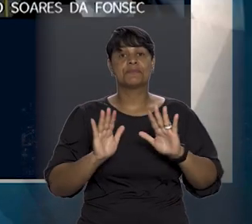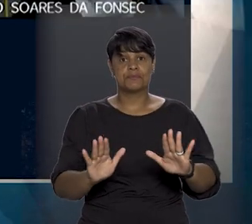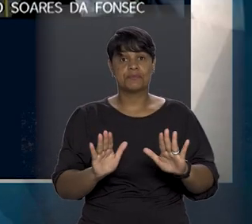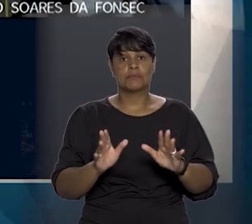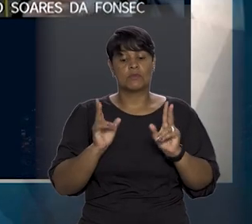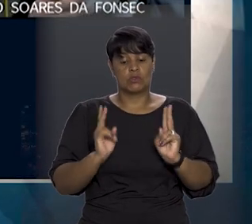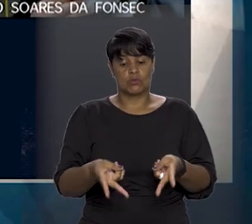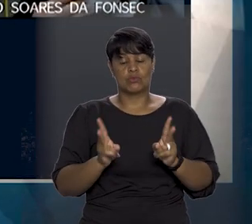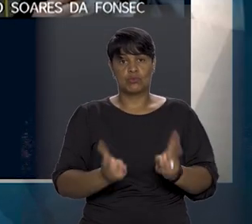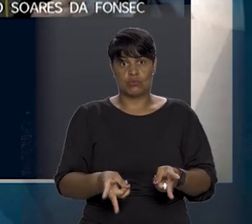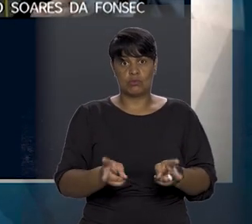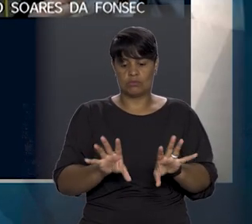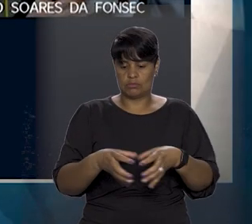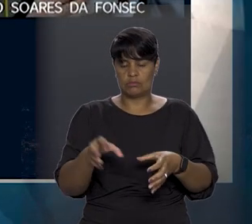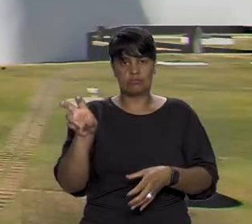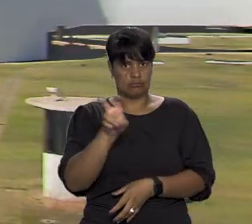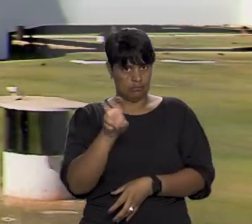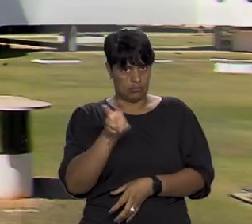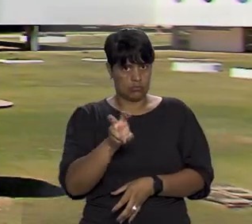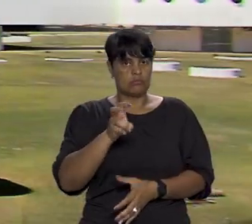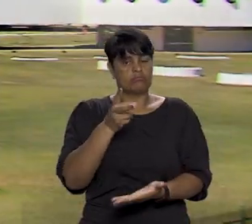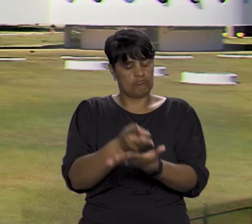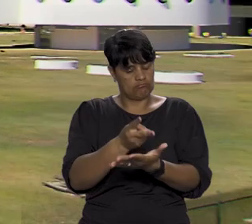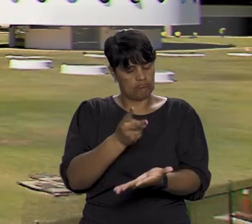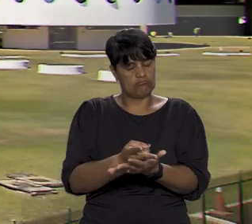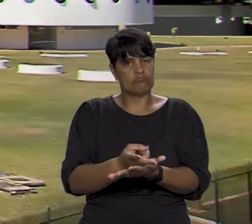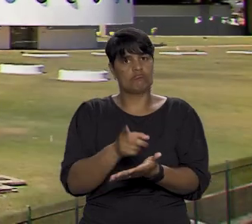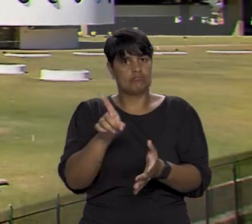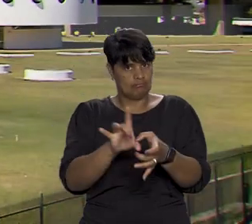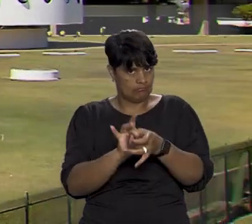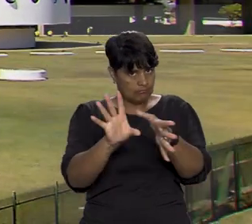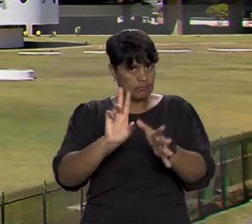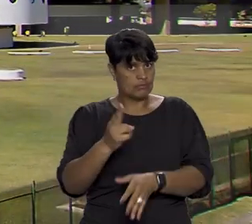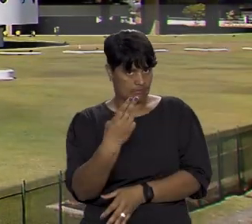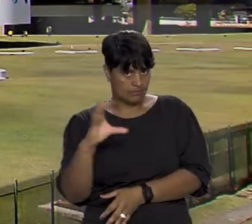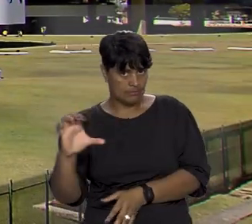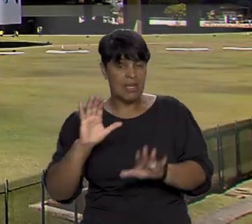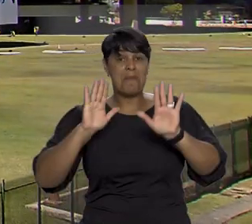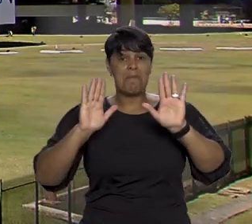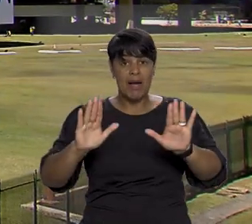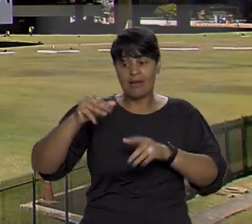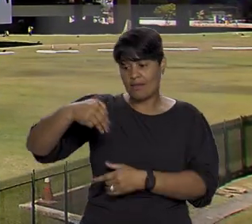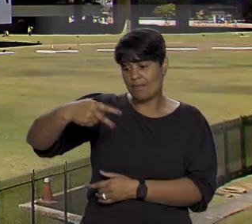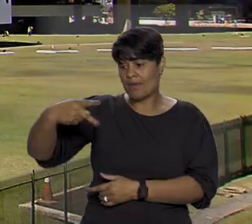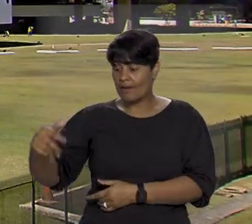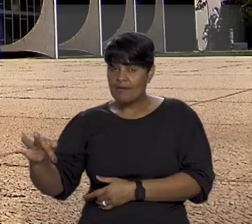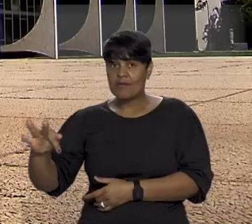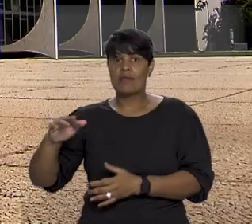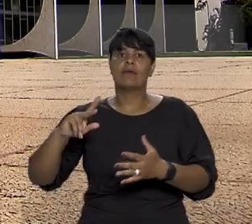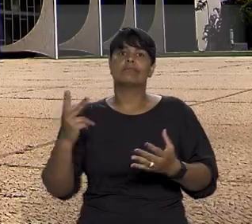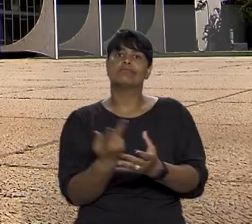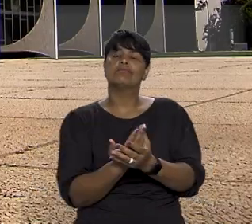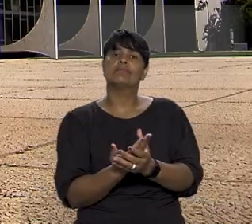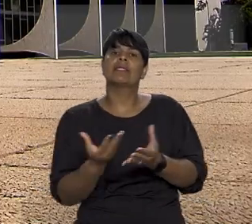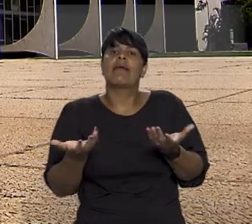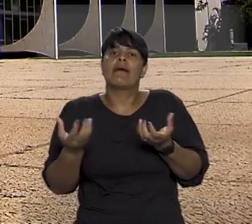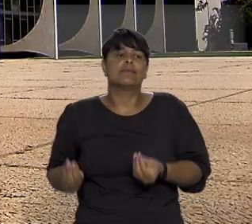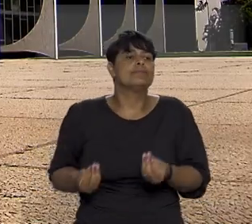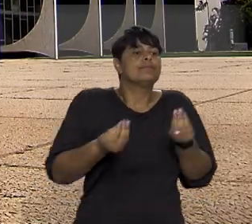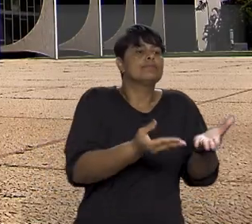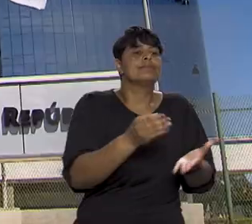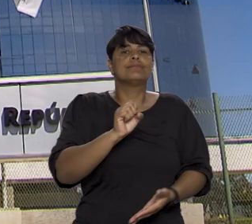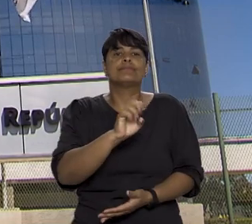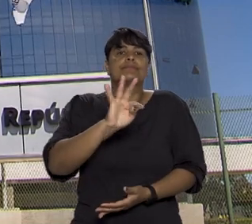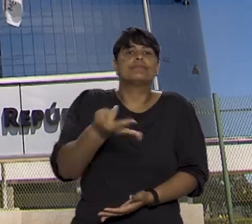corpus foi mantida em setembro pela quinta turma e o Ministério Público Federal entrou com recurso buscando submeter o caso ao Supremo Tribunal